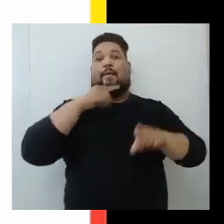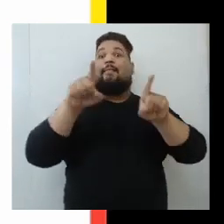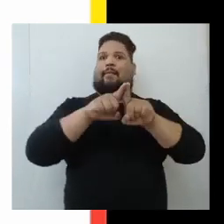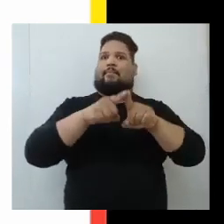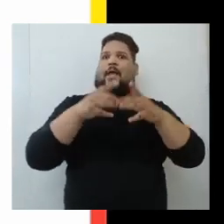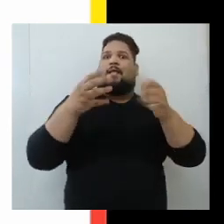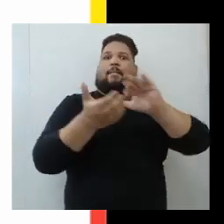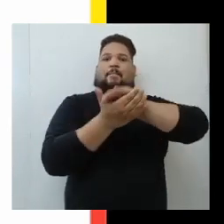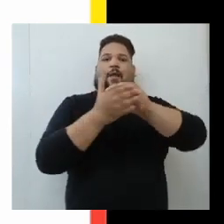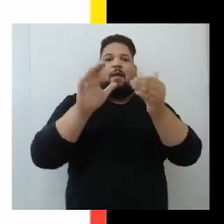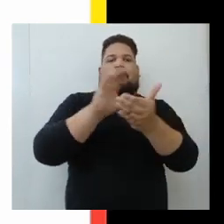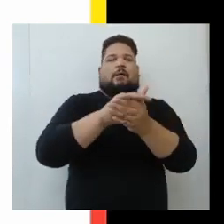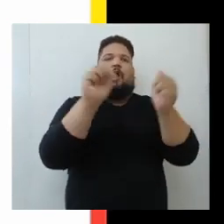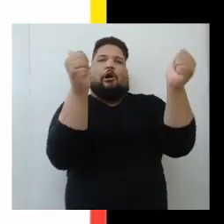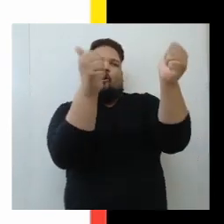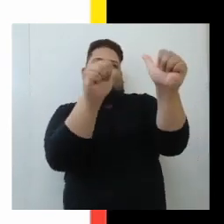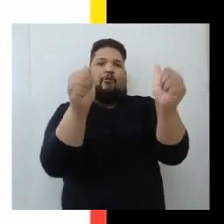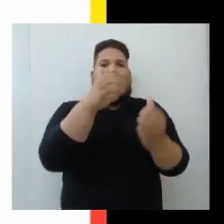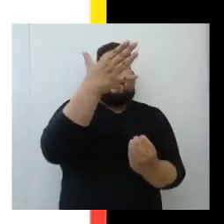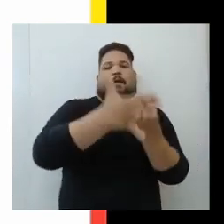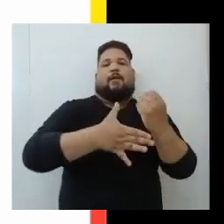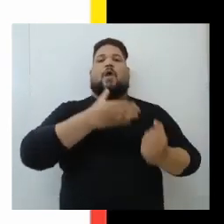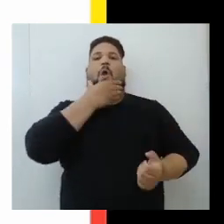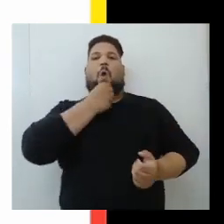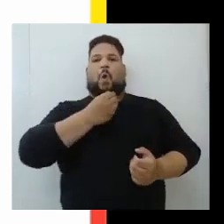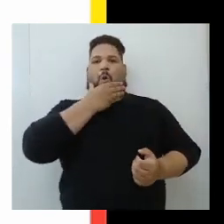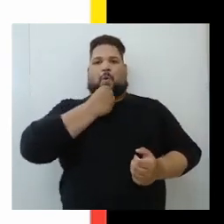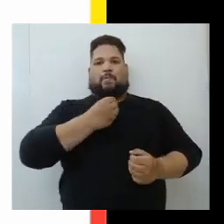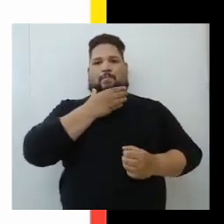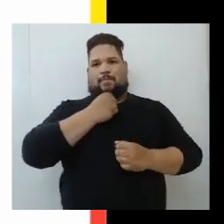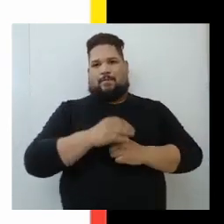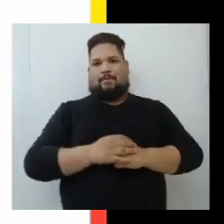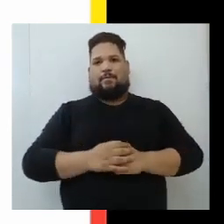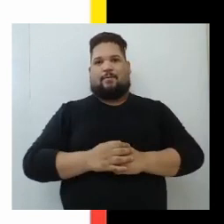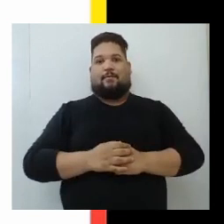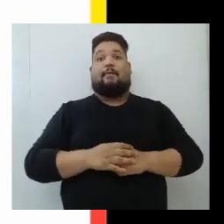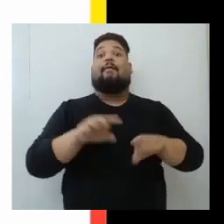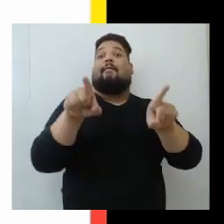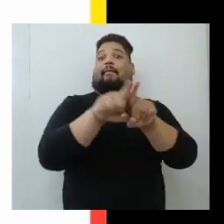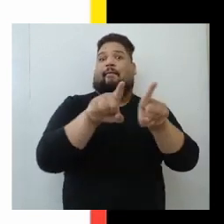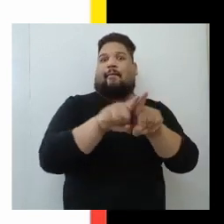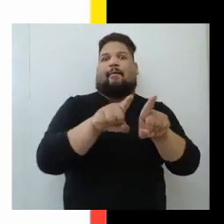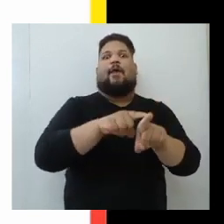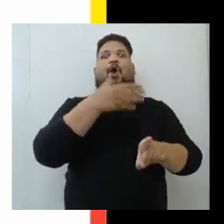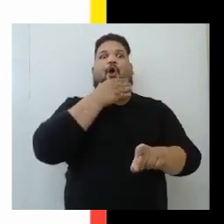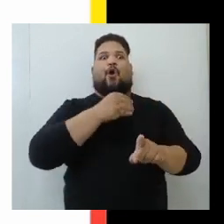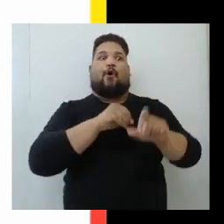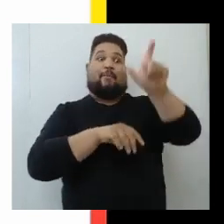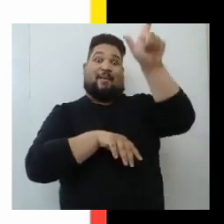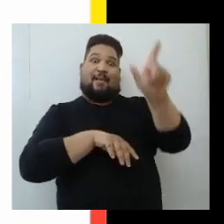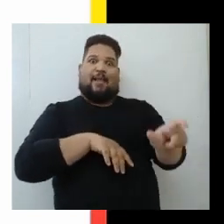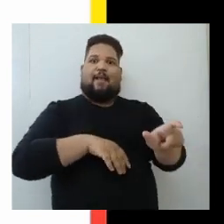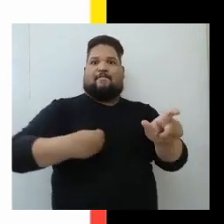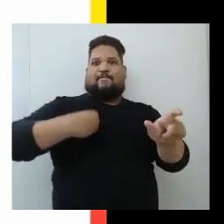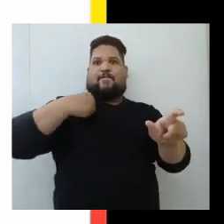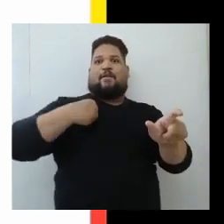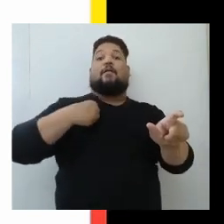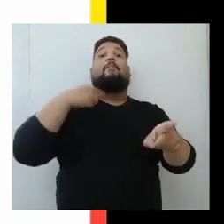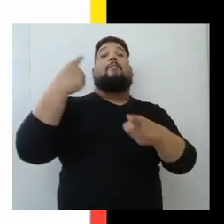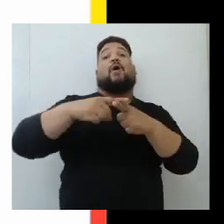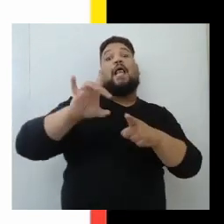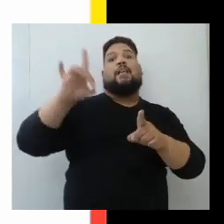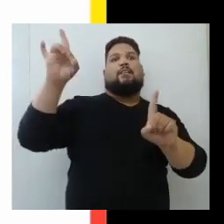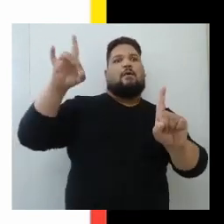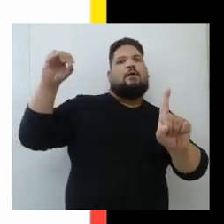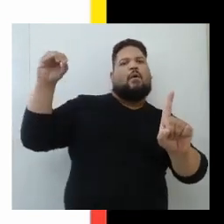homem também teria sido feito a partir de um molde de barro. O homem teria ganho vida quando Deus soprou